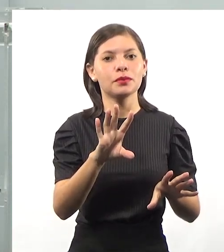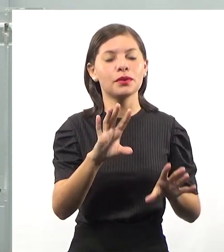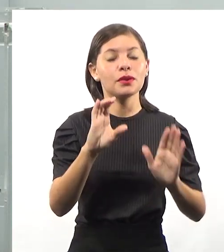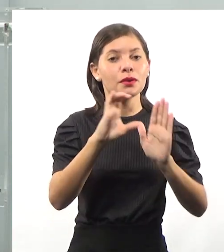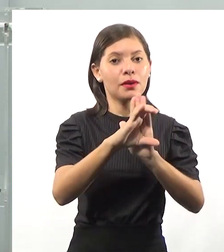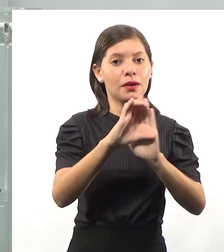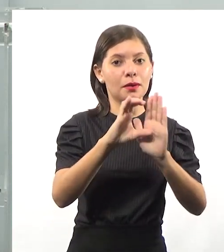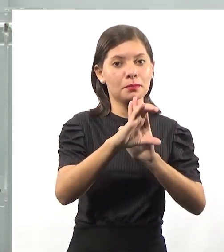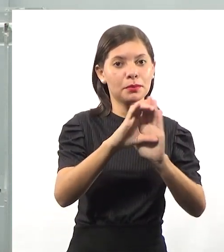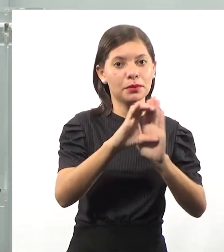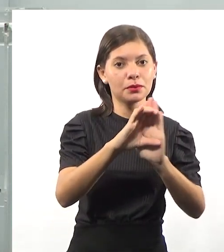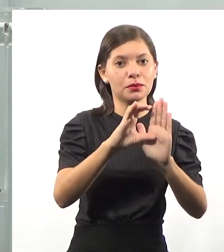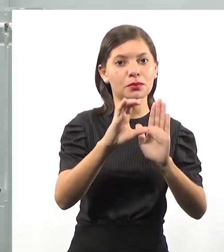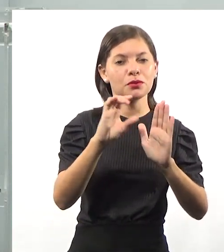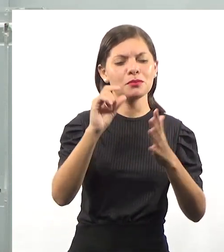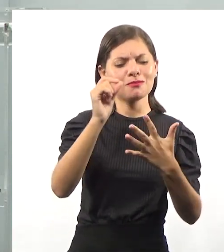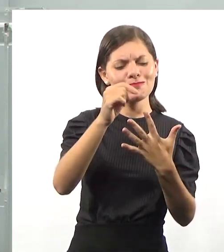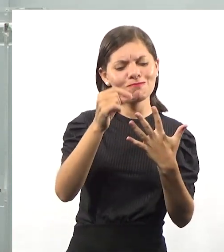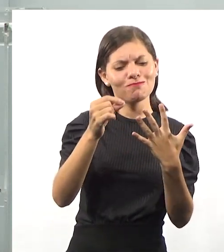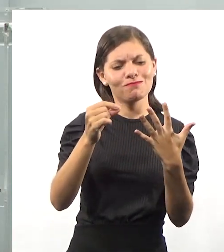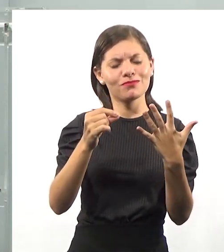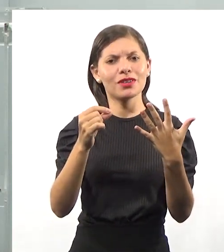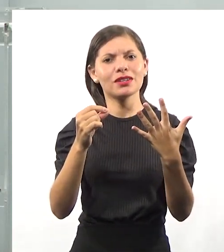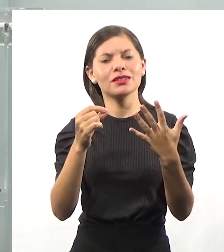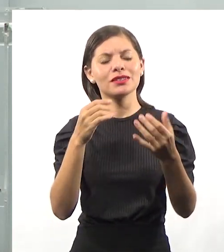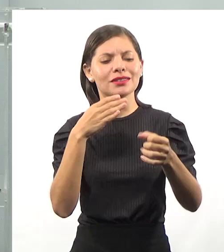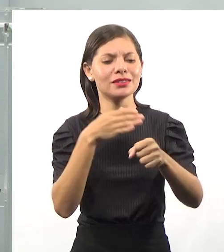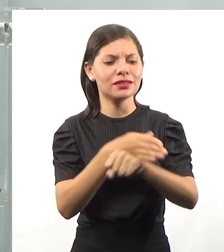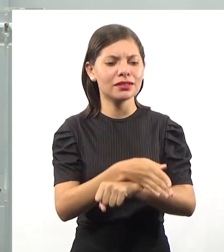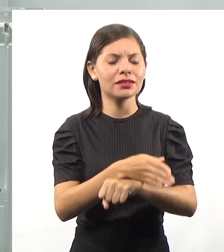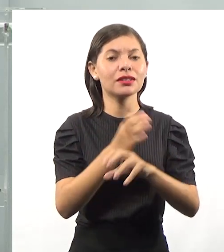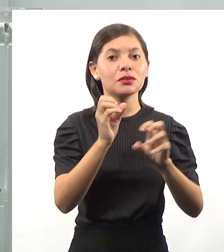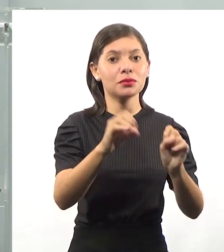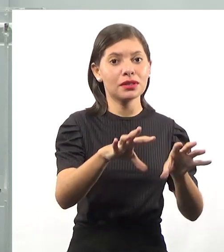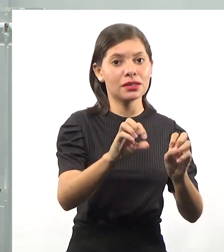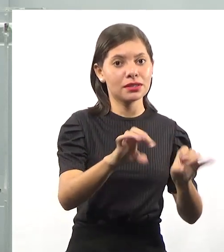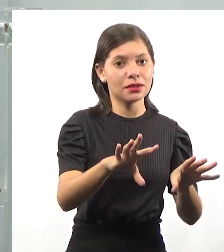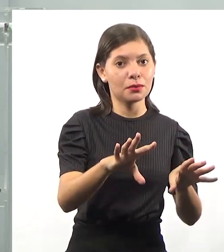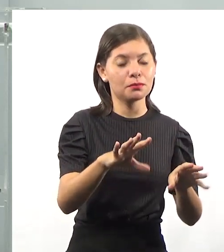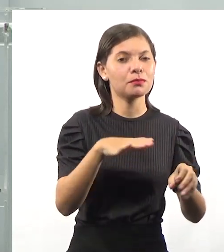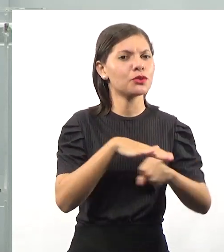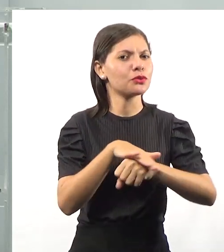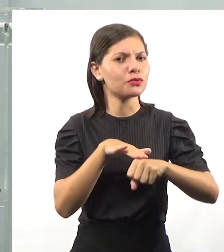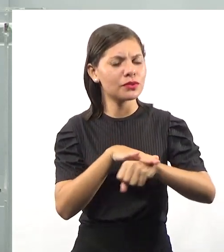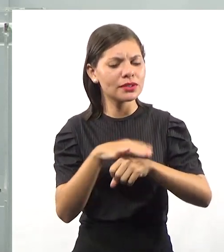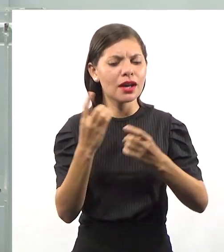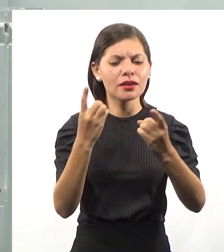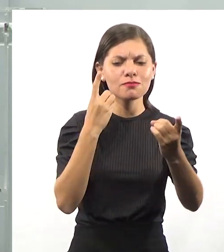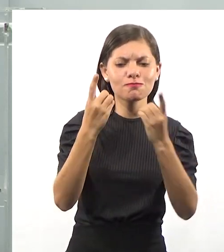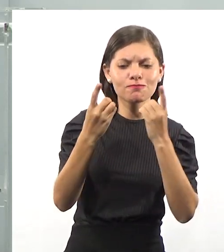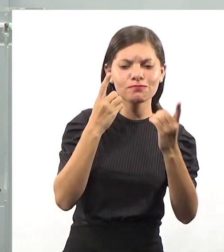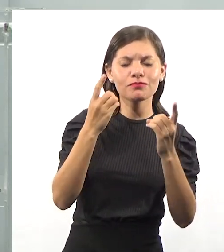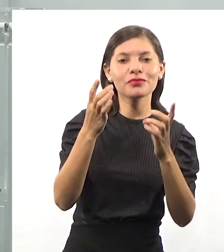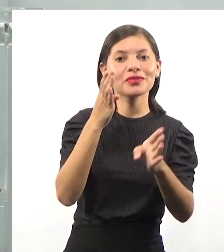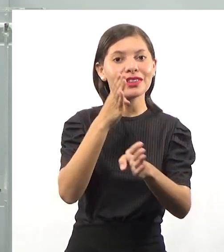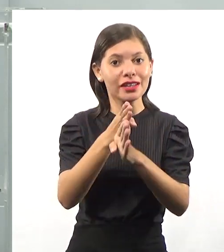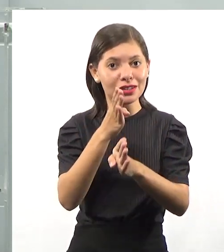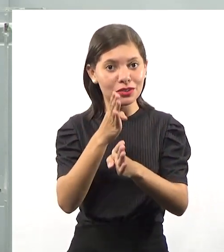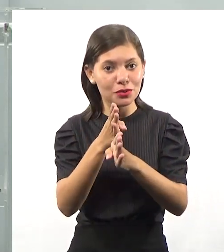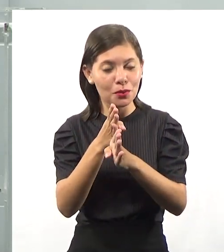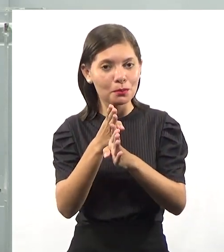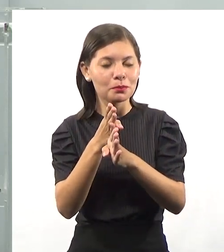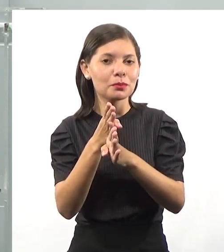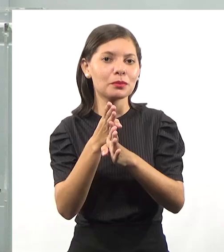a fase inicial da educação. Bom, para a gente conversar, dialogar e descobrir sobre esse assunto,